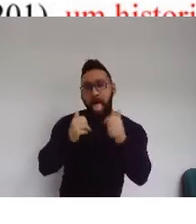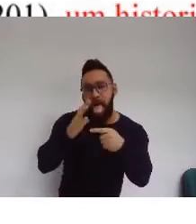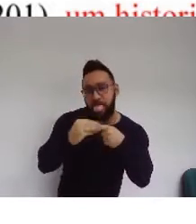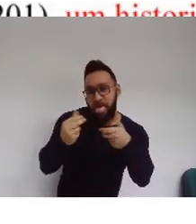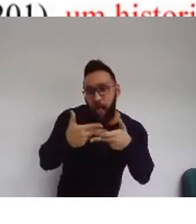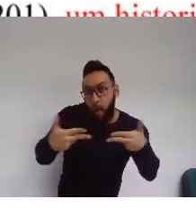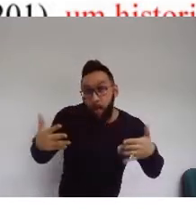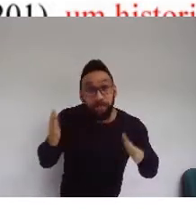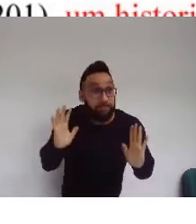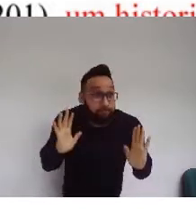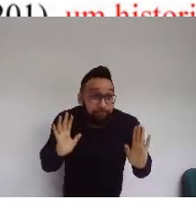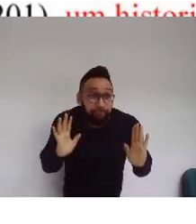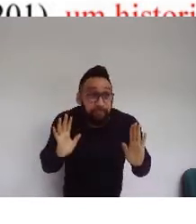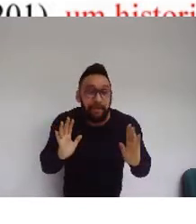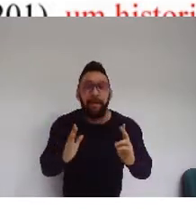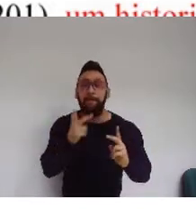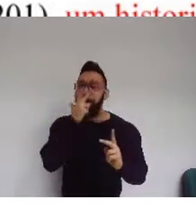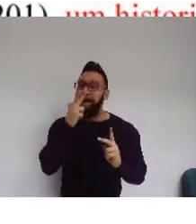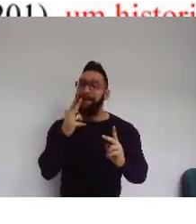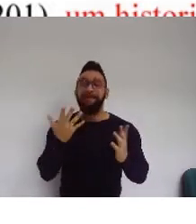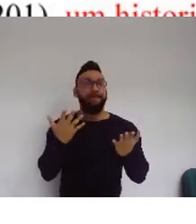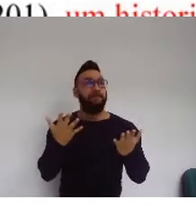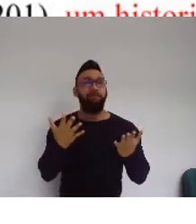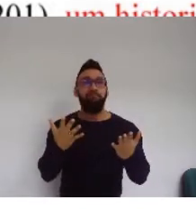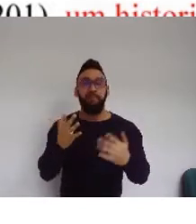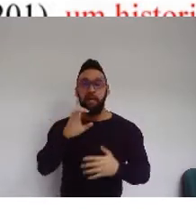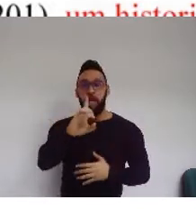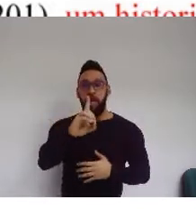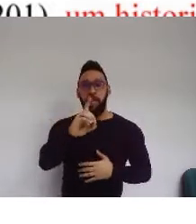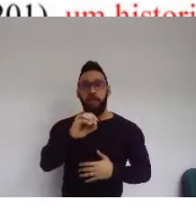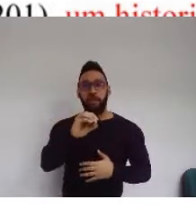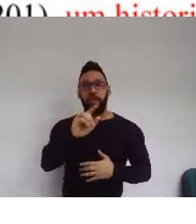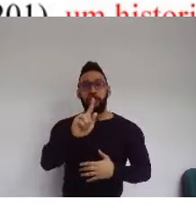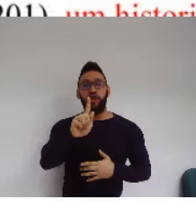a ponto de ser lexicalizado, né, dogging.